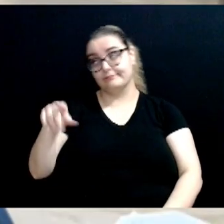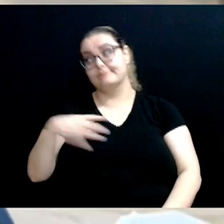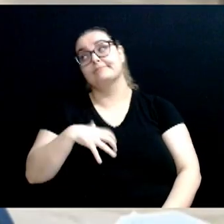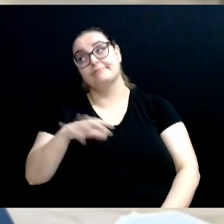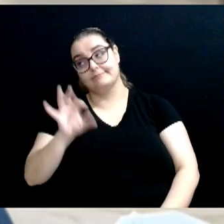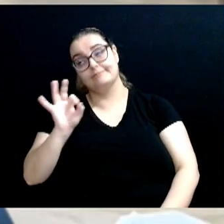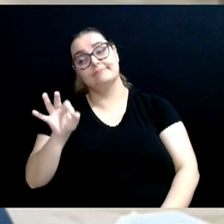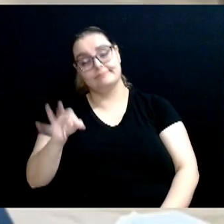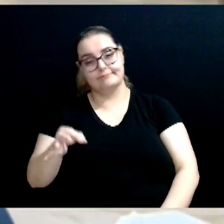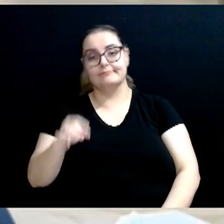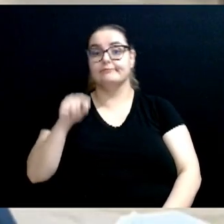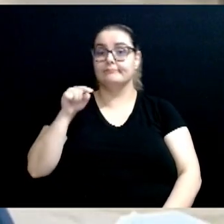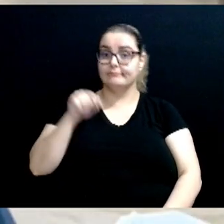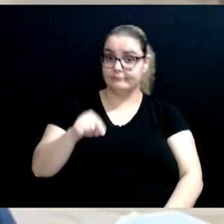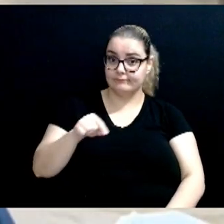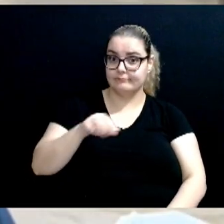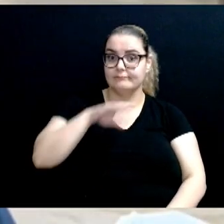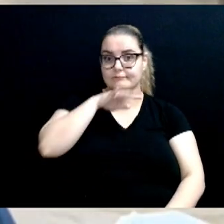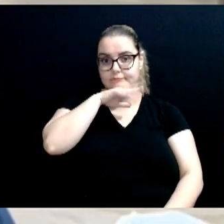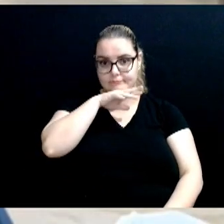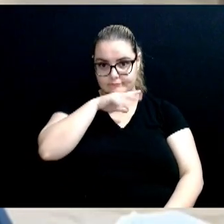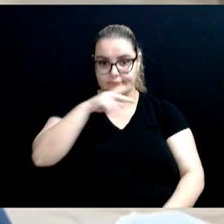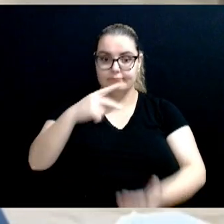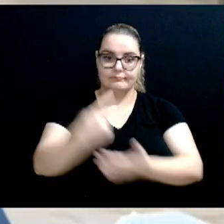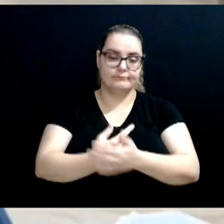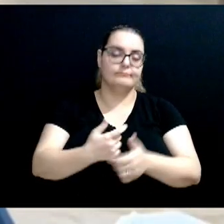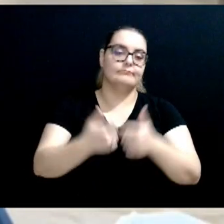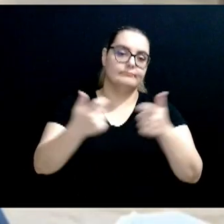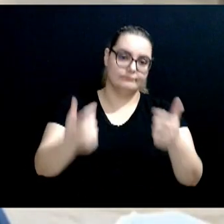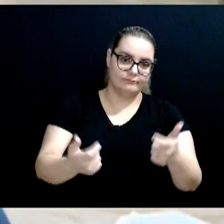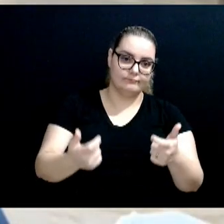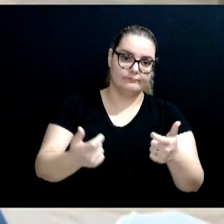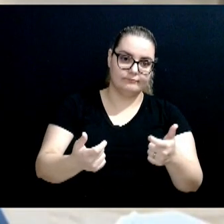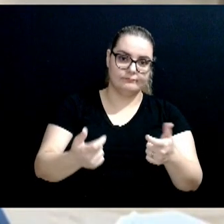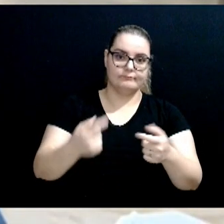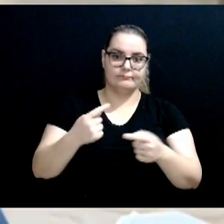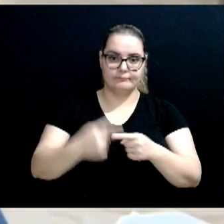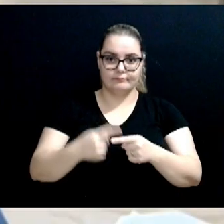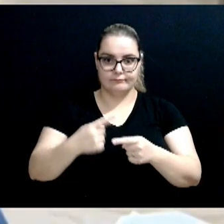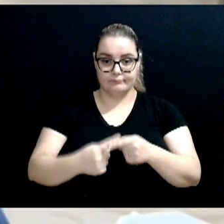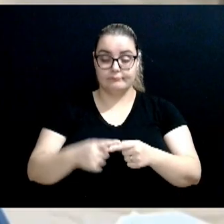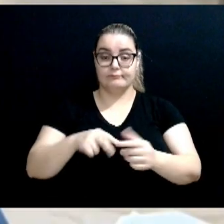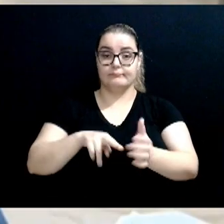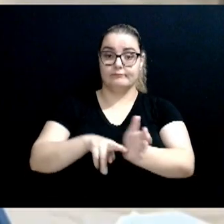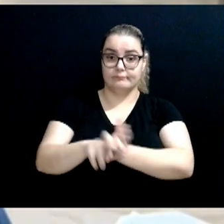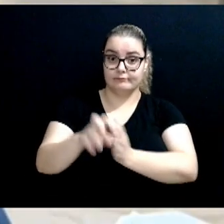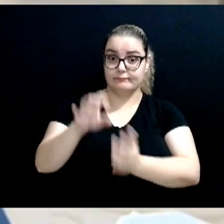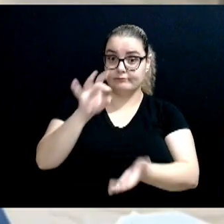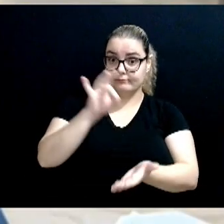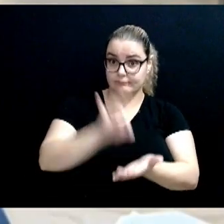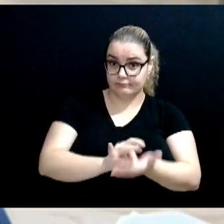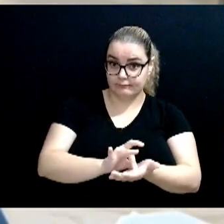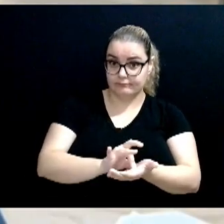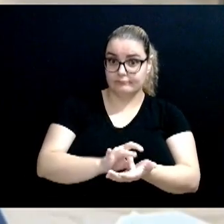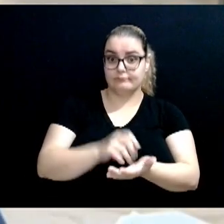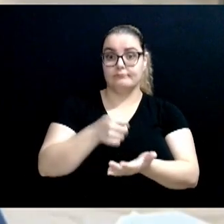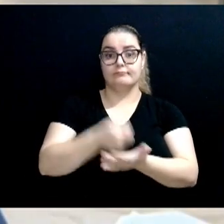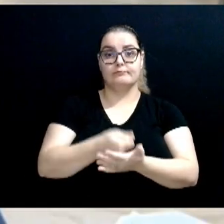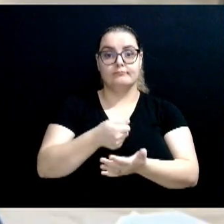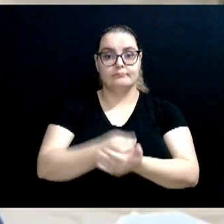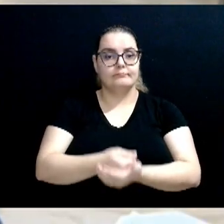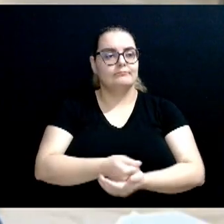risco muito grande, porque um diagnóstico real, ele exige uma série